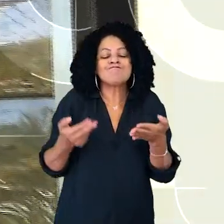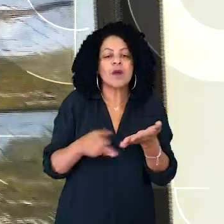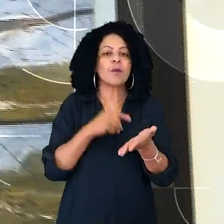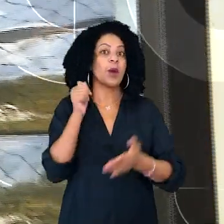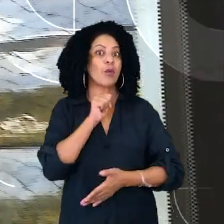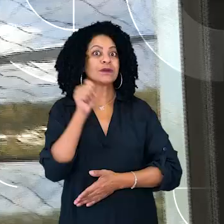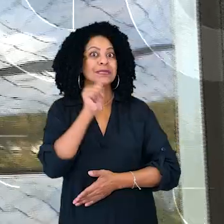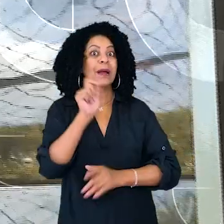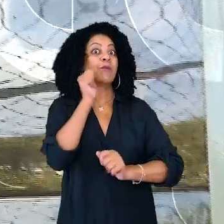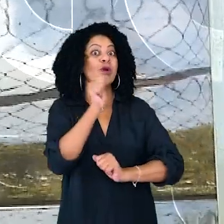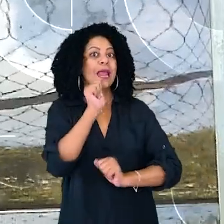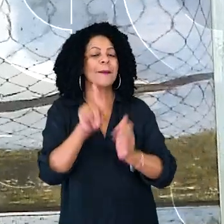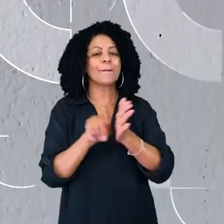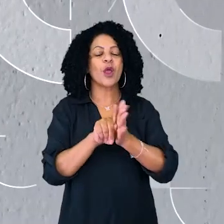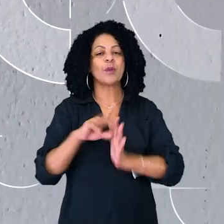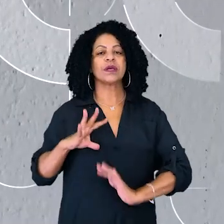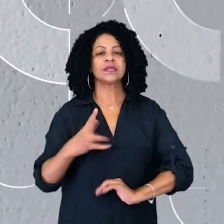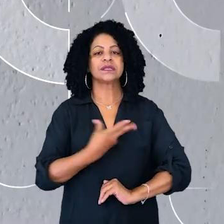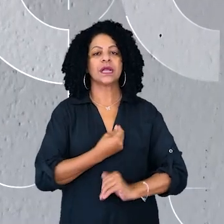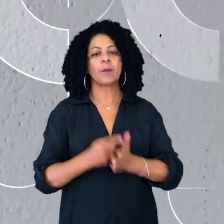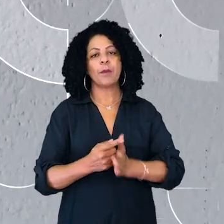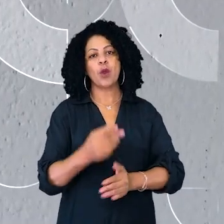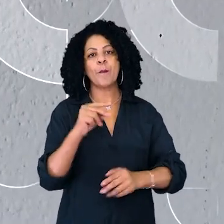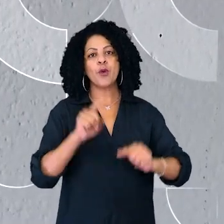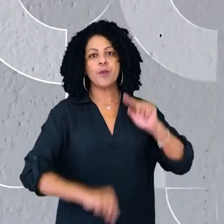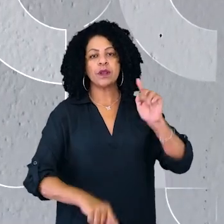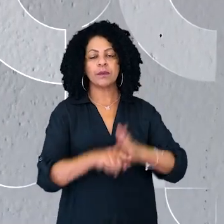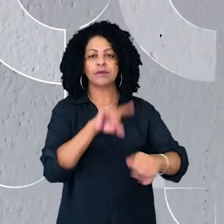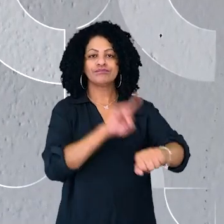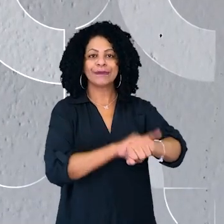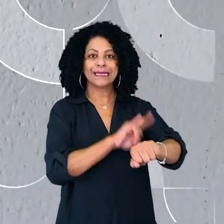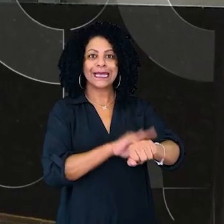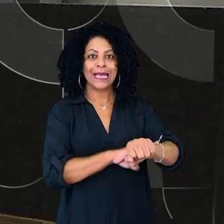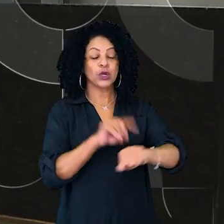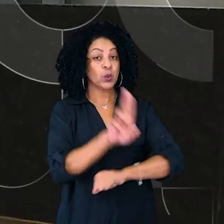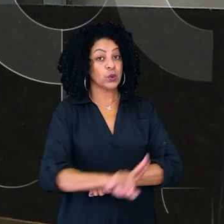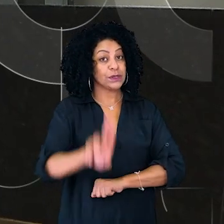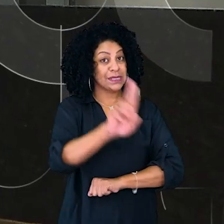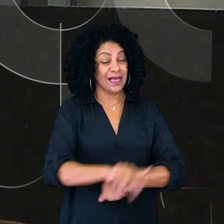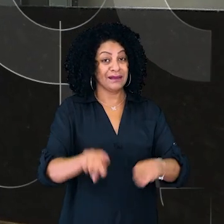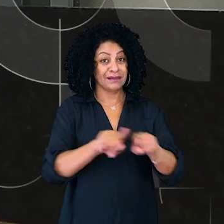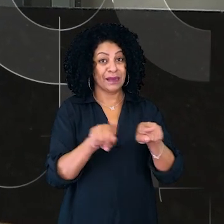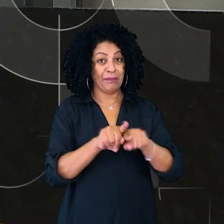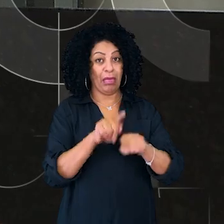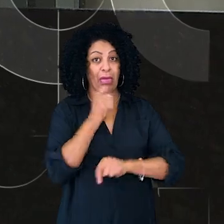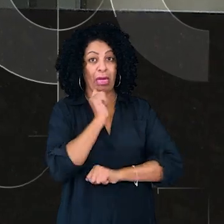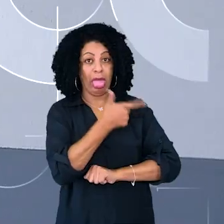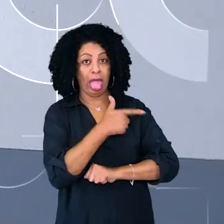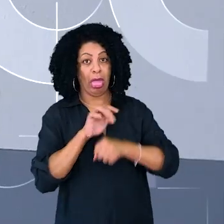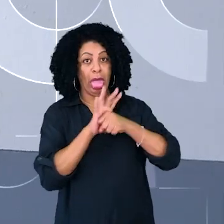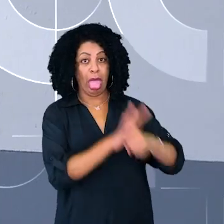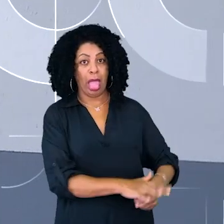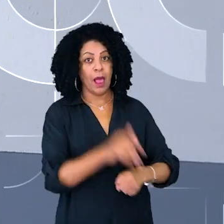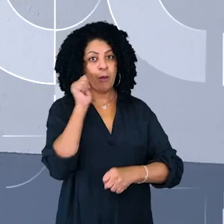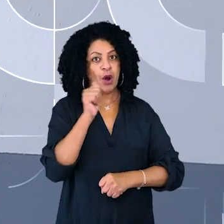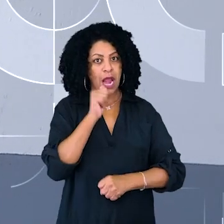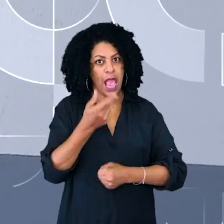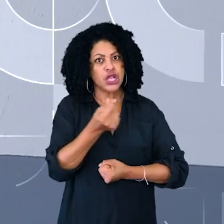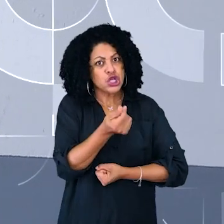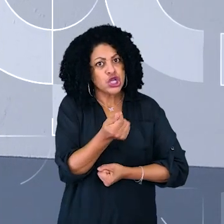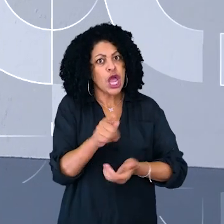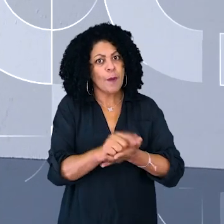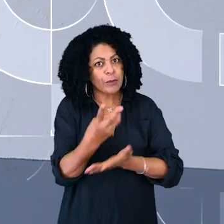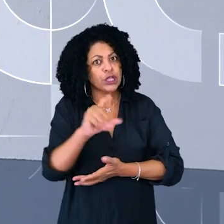de uma mulher trans que era proibida de usar o vestiário feminino da empresa. Alvo de piadas e humilhações, ela vai ser indenizada em R$35